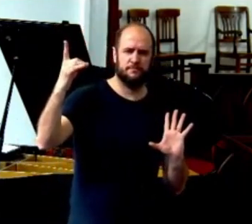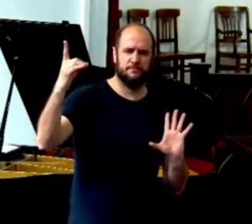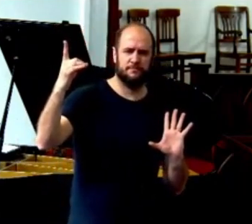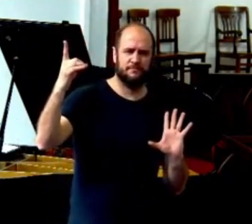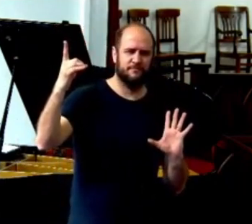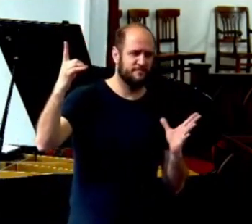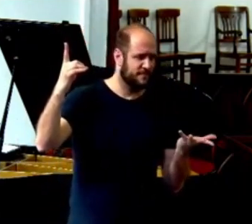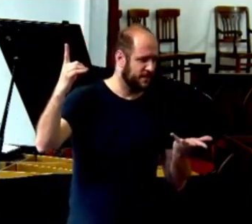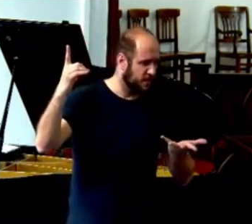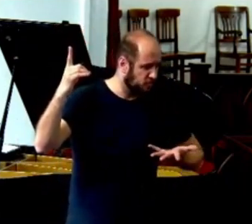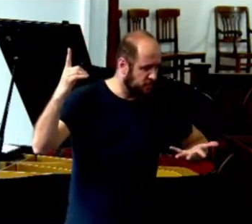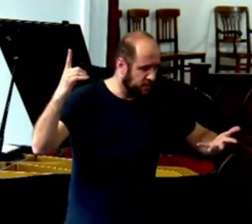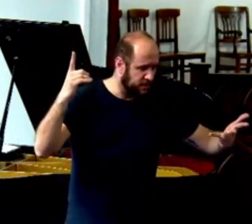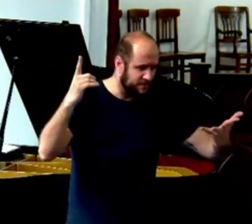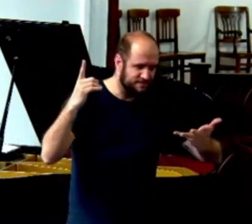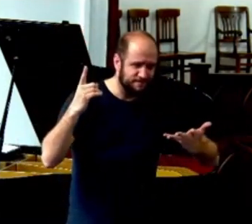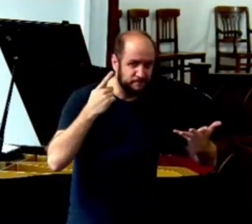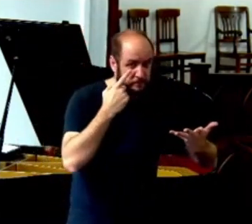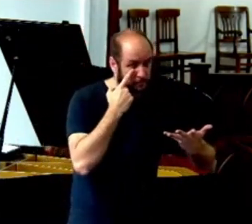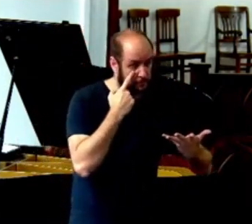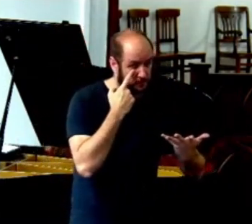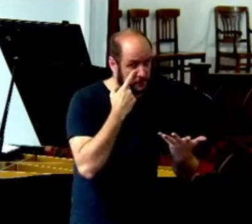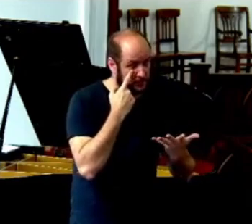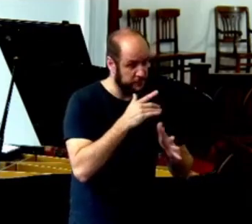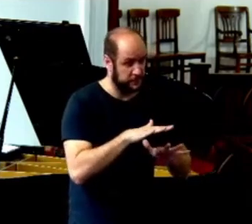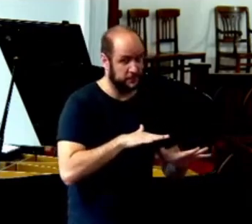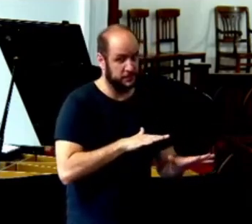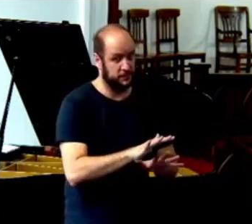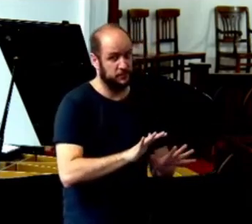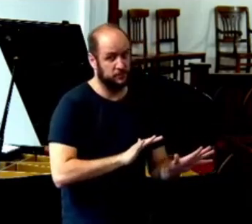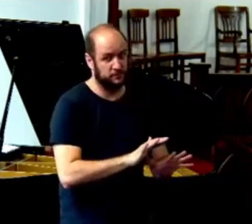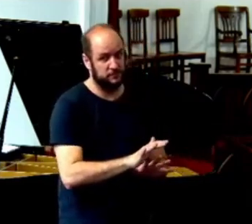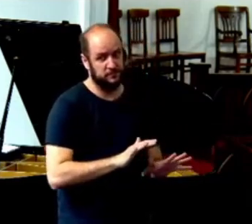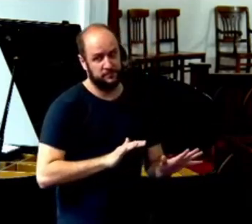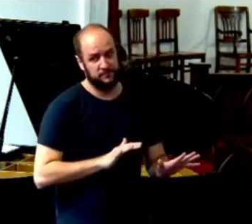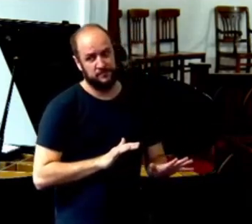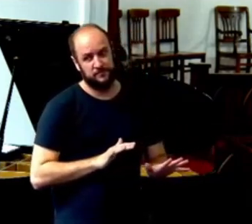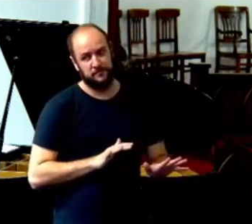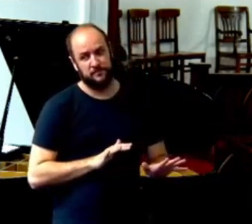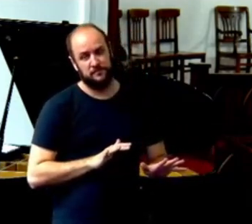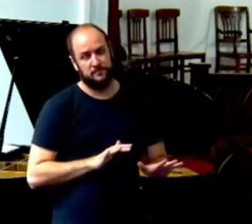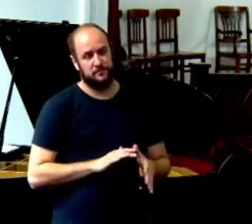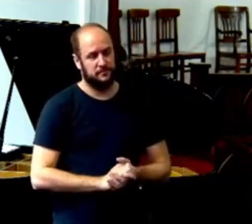Portanto, ele está em um ambiente perigosíssimo, perigosíssimo.